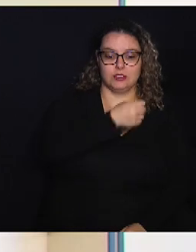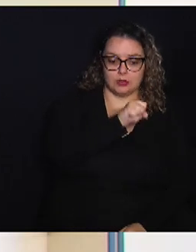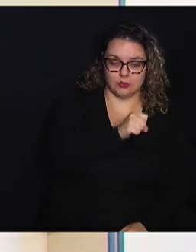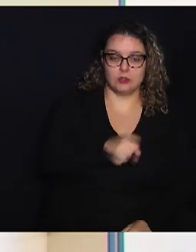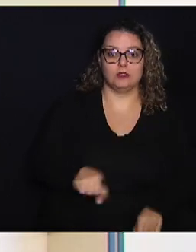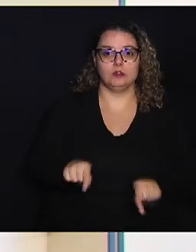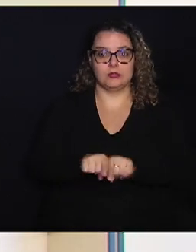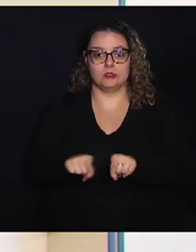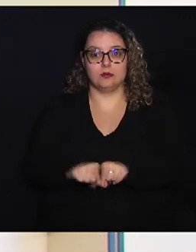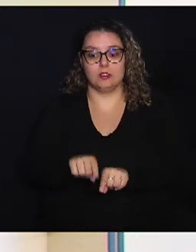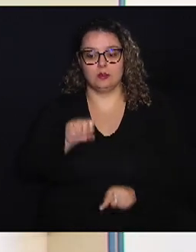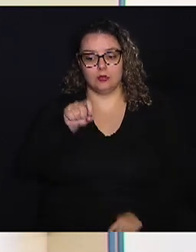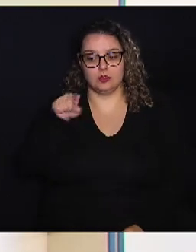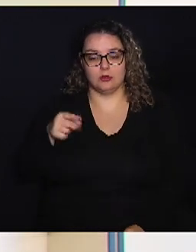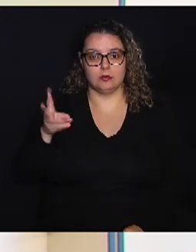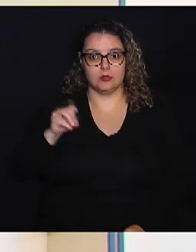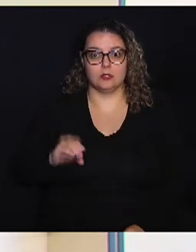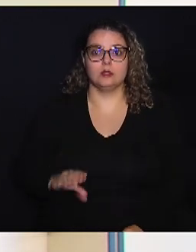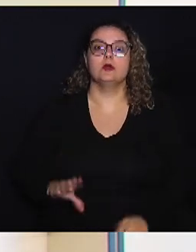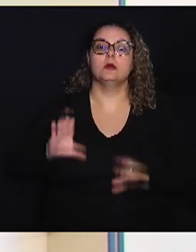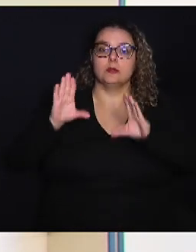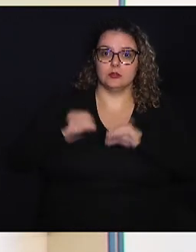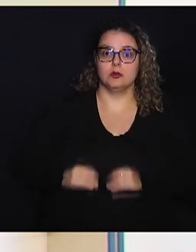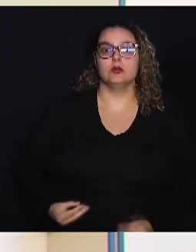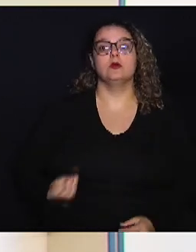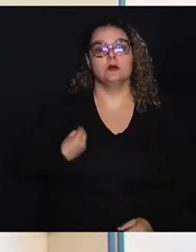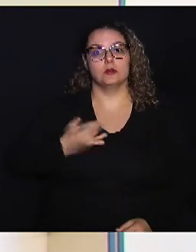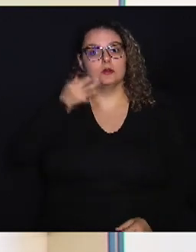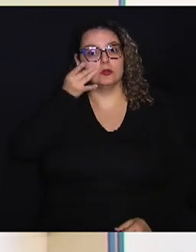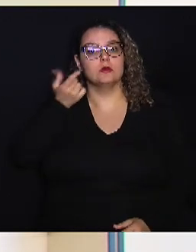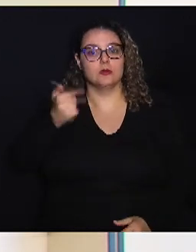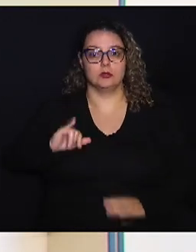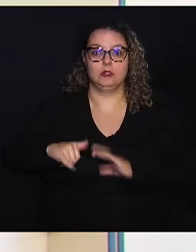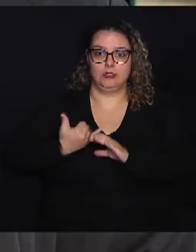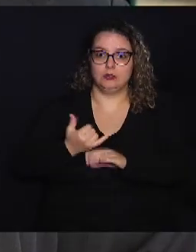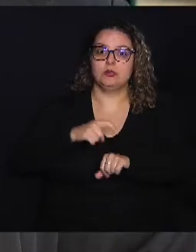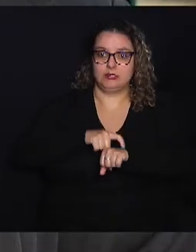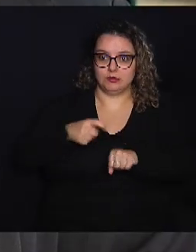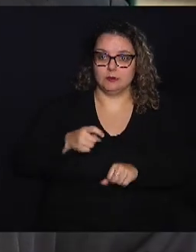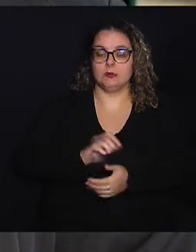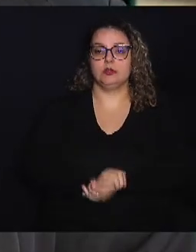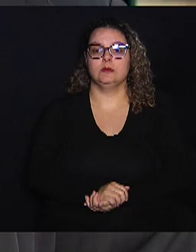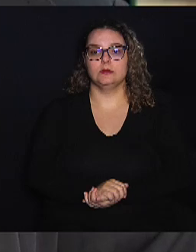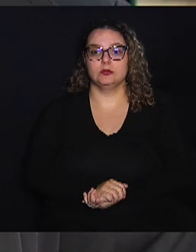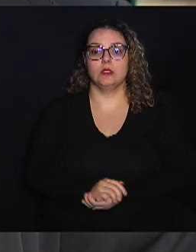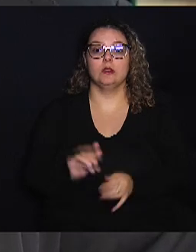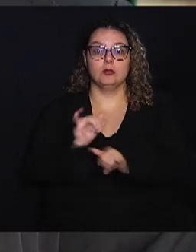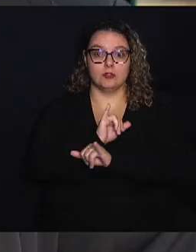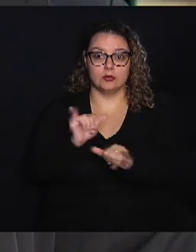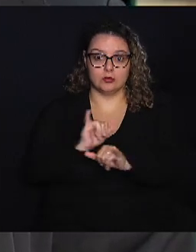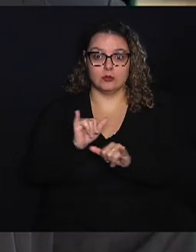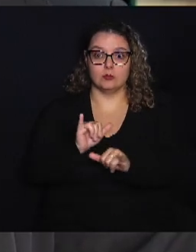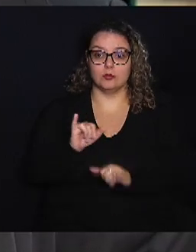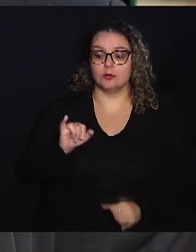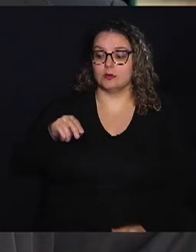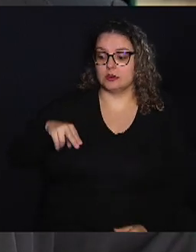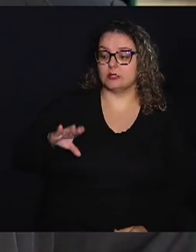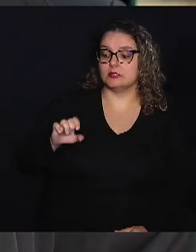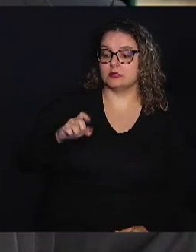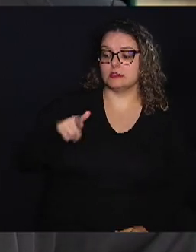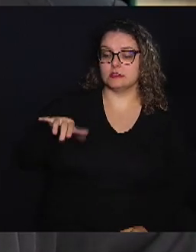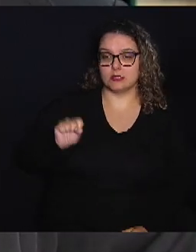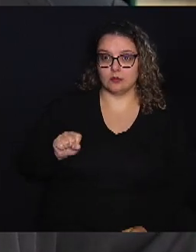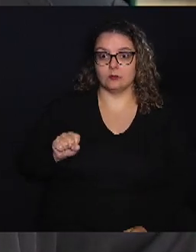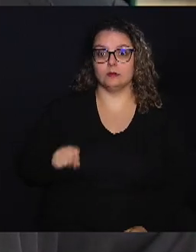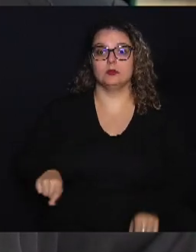Os eventos ao vivo continuarão sendo transmitidos pelo YouTube nesse período. As propagandas por inserções também, tanto